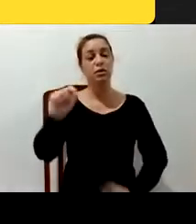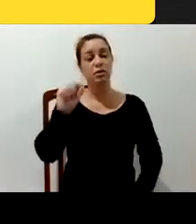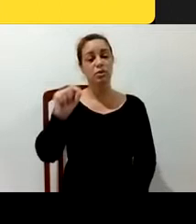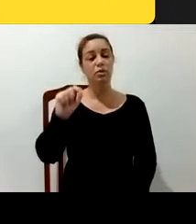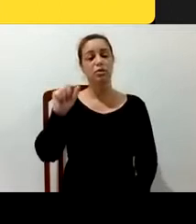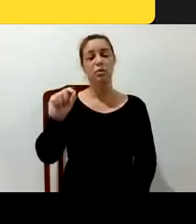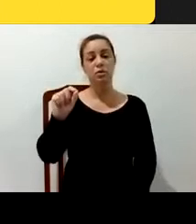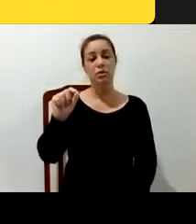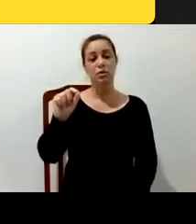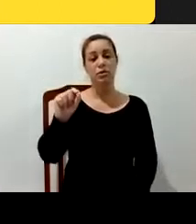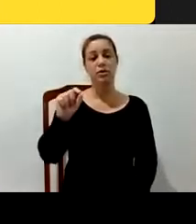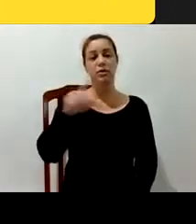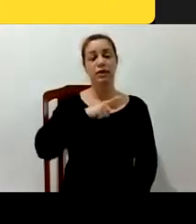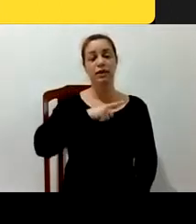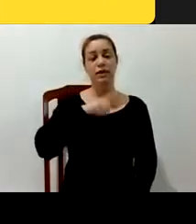o CIER,